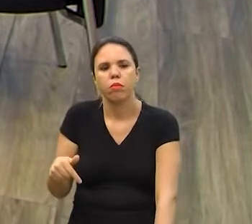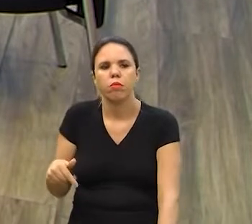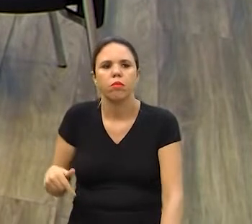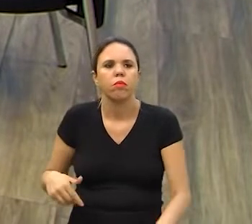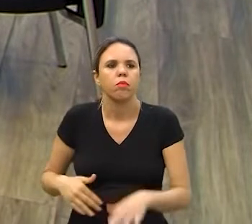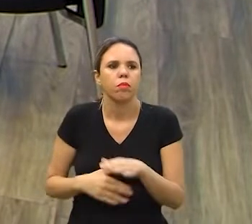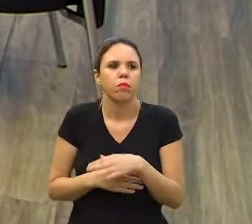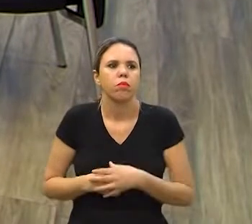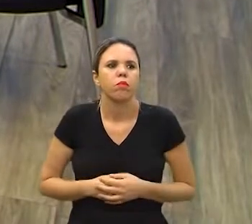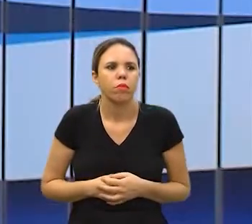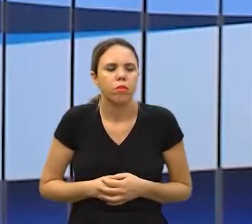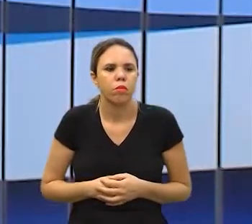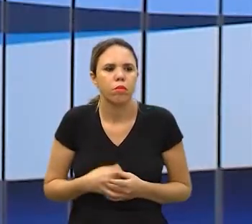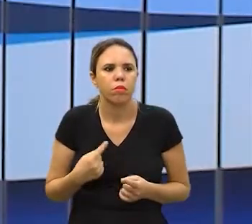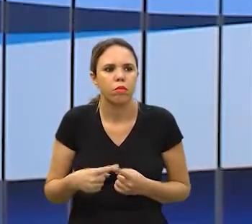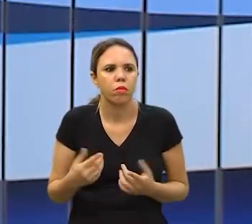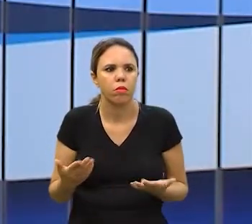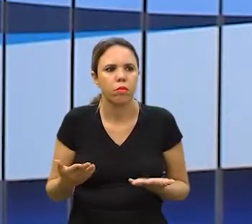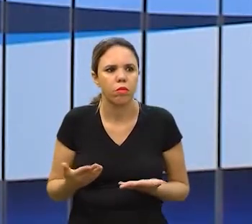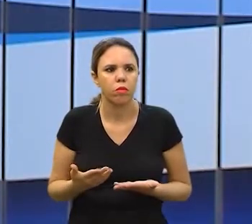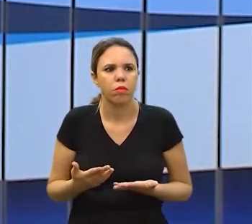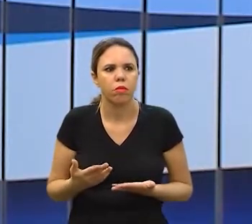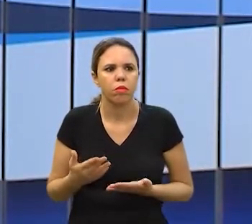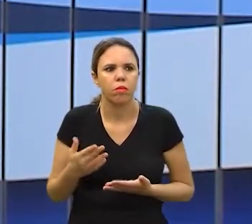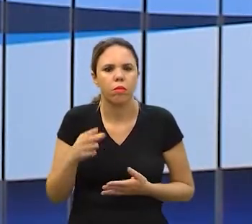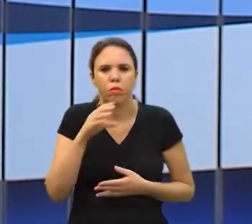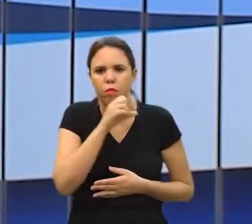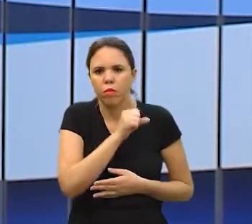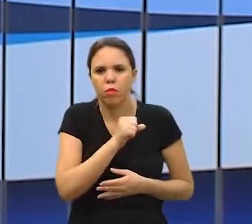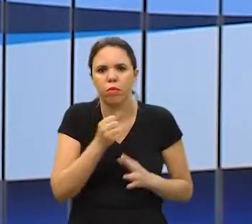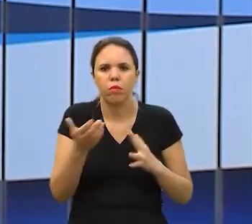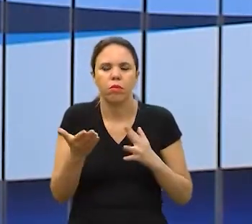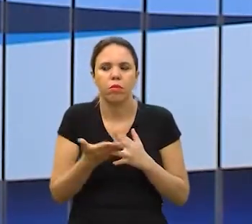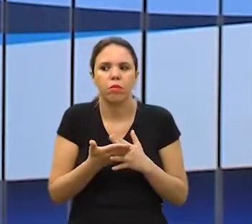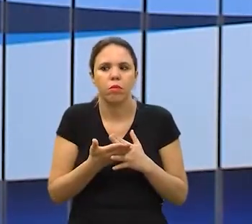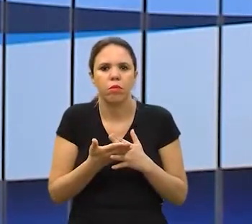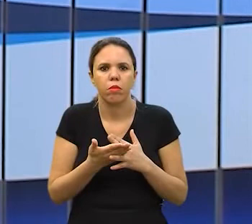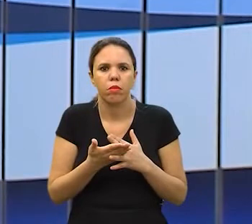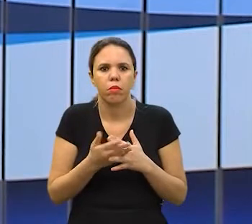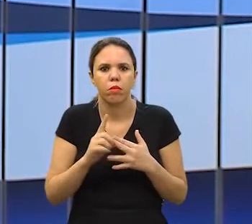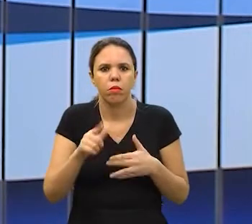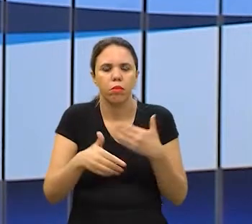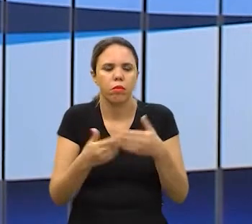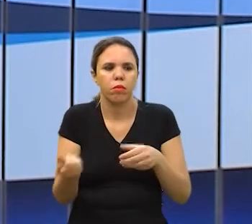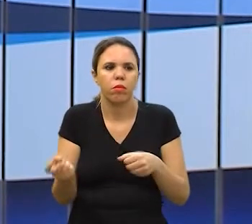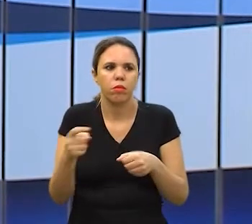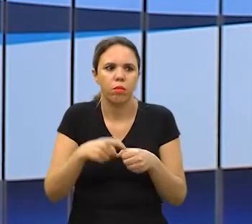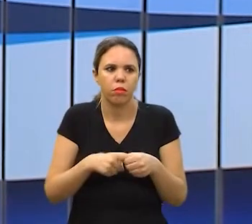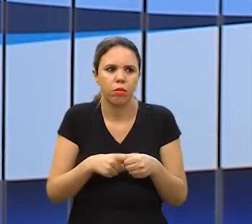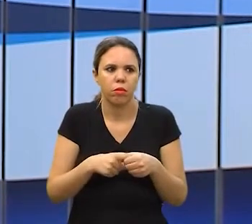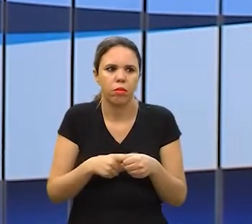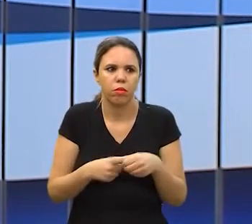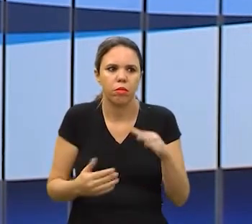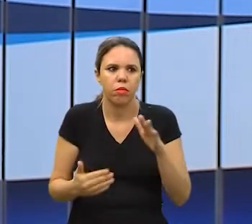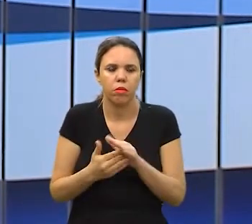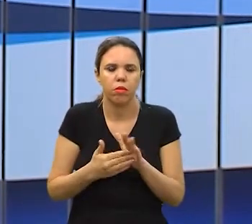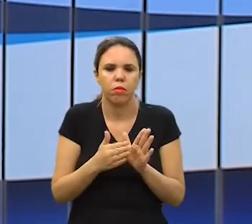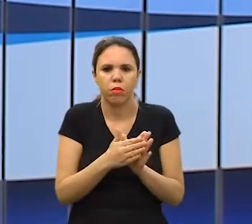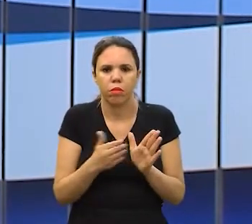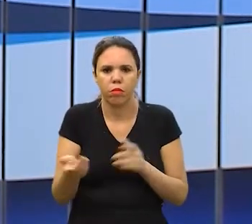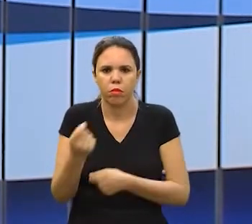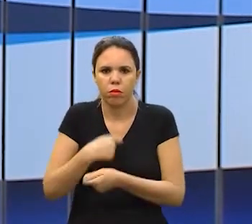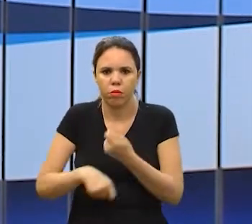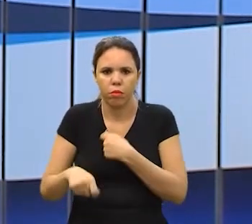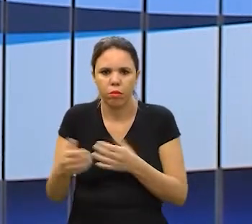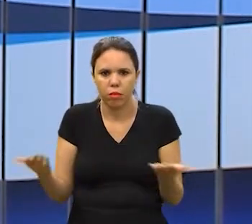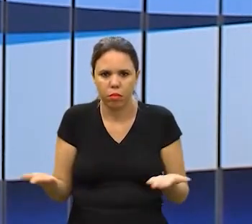na Câmara Municipal, porque agora nós vamos para um breve intervalo e, na sequência, voltaremos com o último